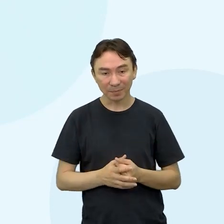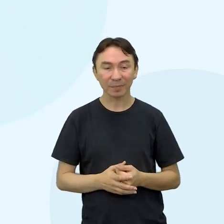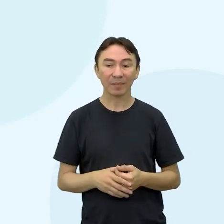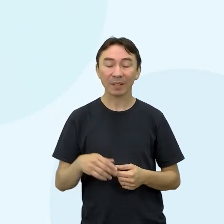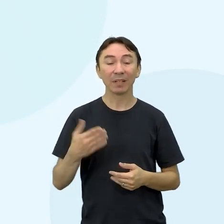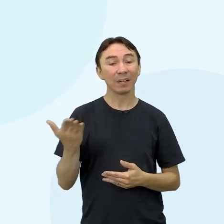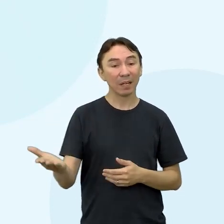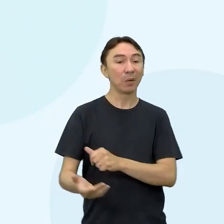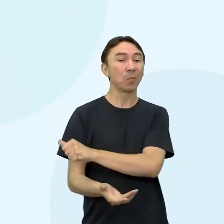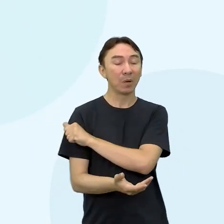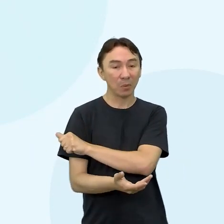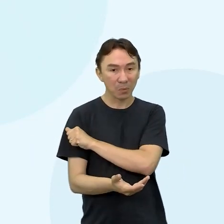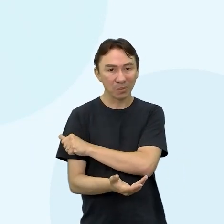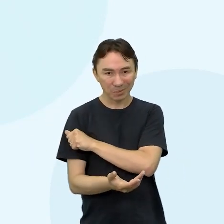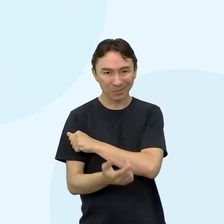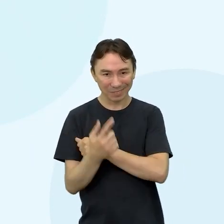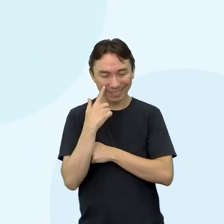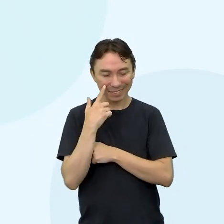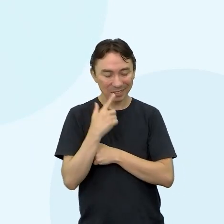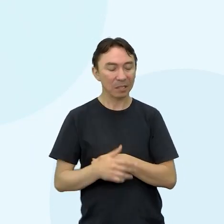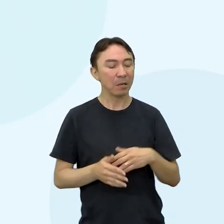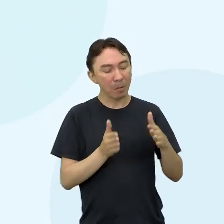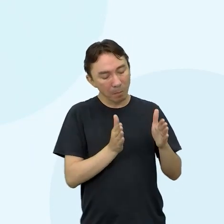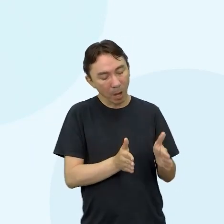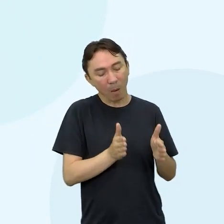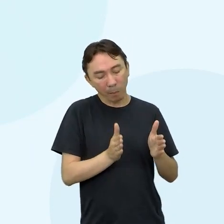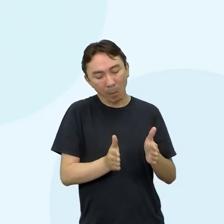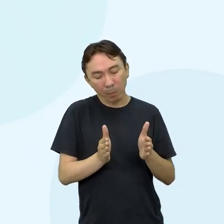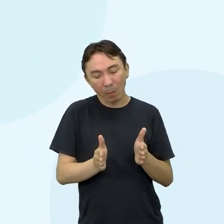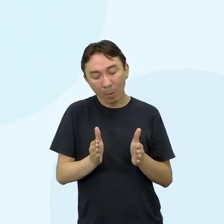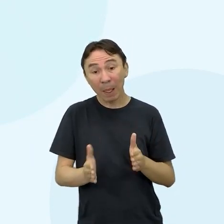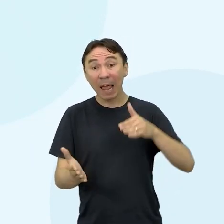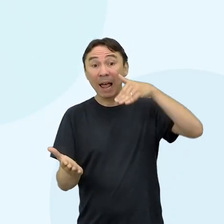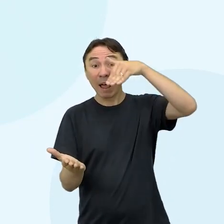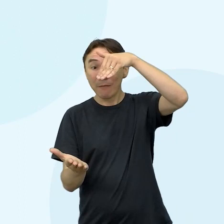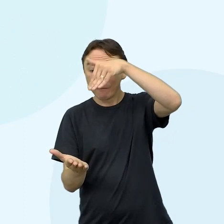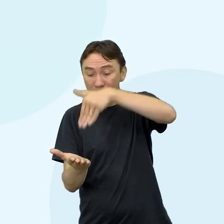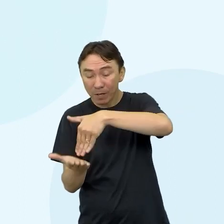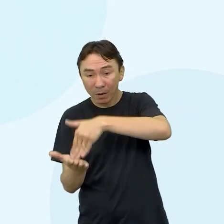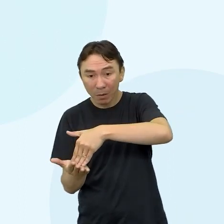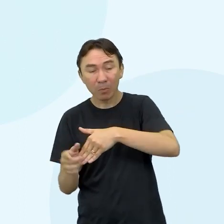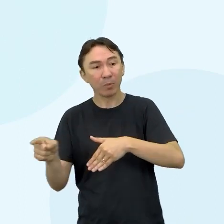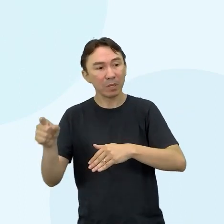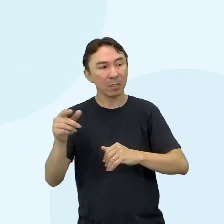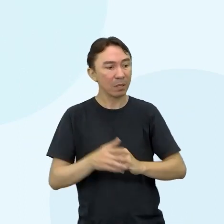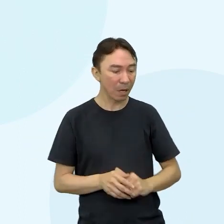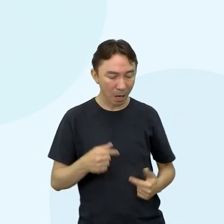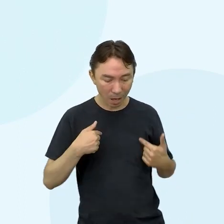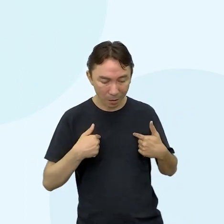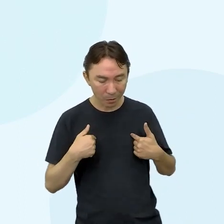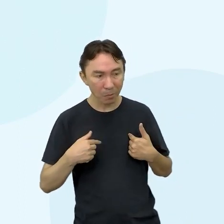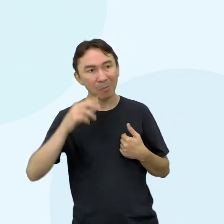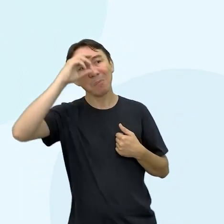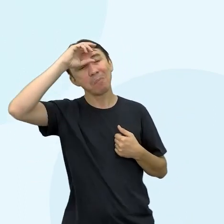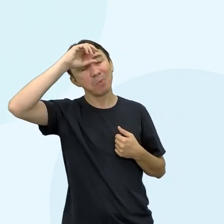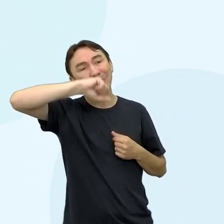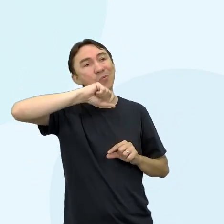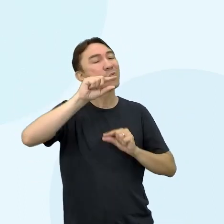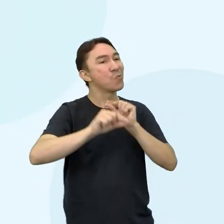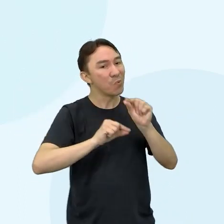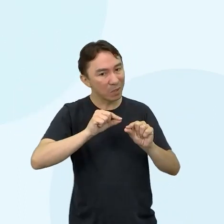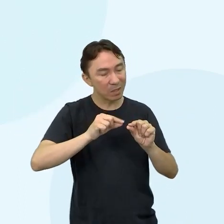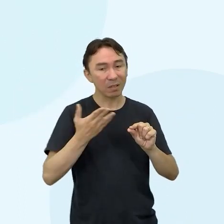processo o estudante saiba, o que ele tenha construído ao final dessas semanas de aprendizagem, de